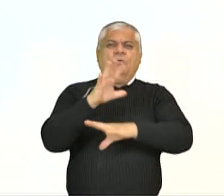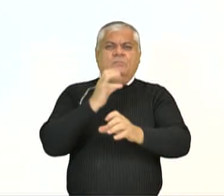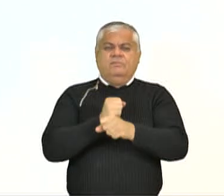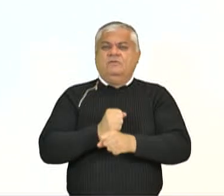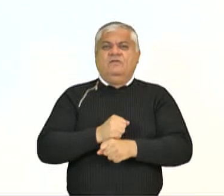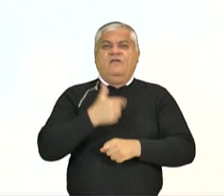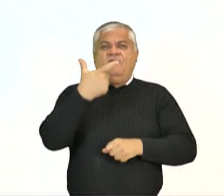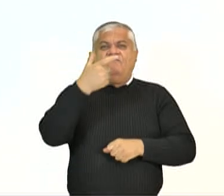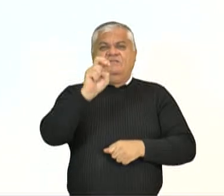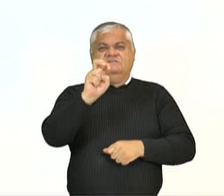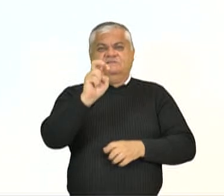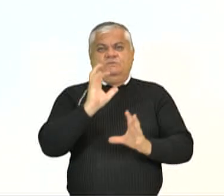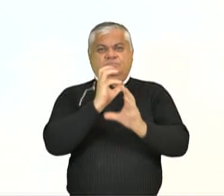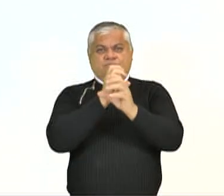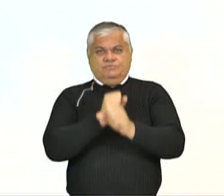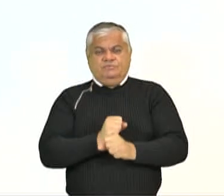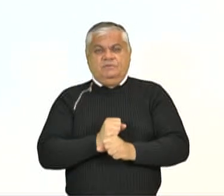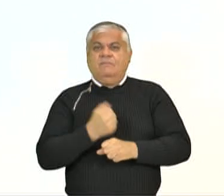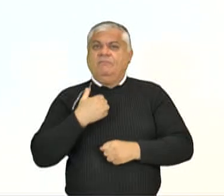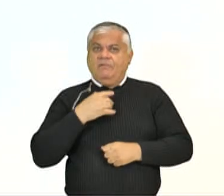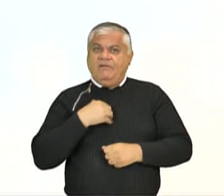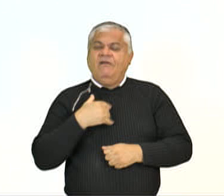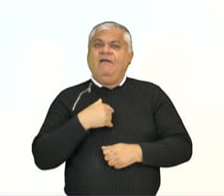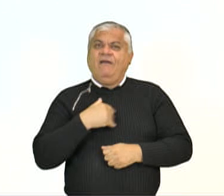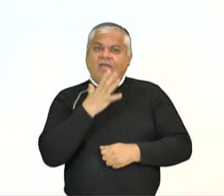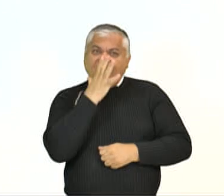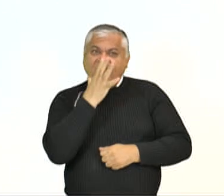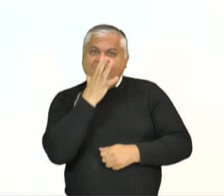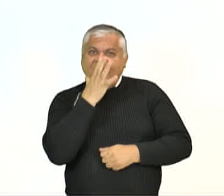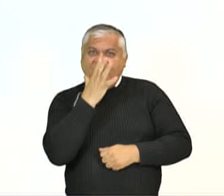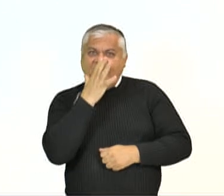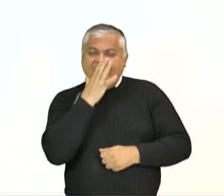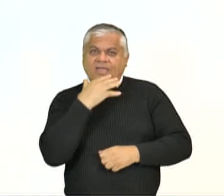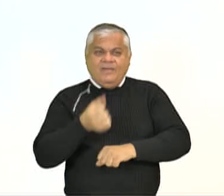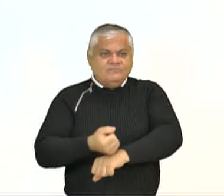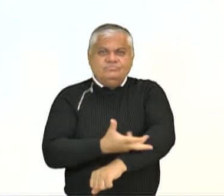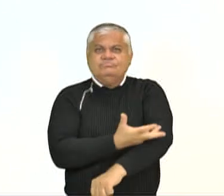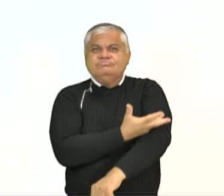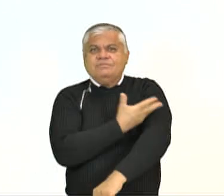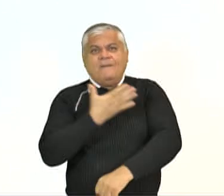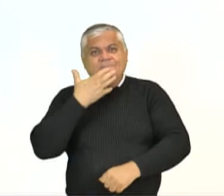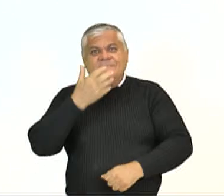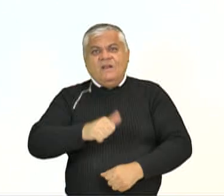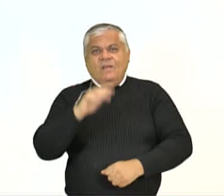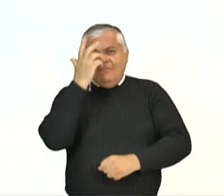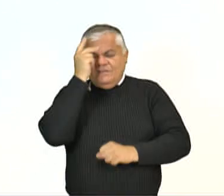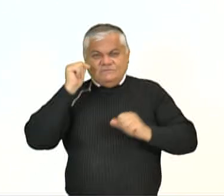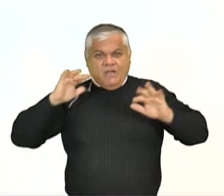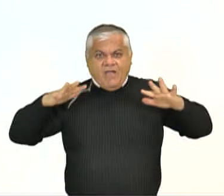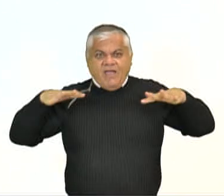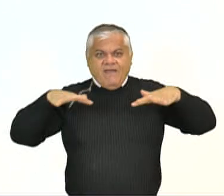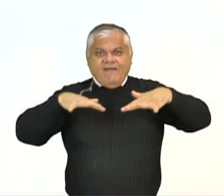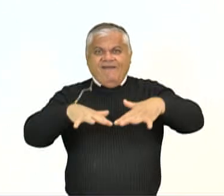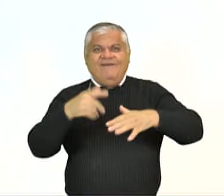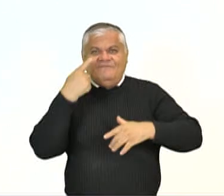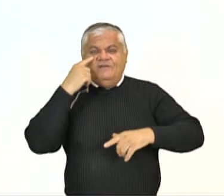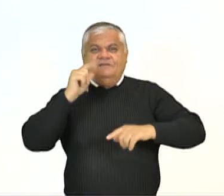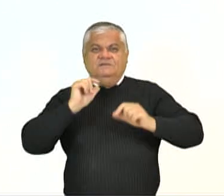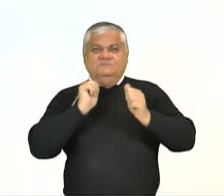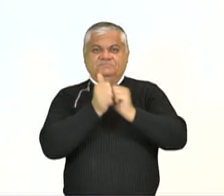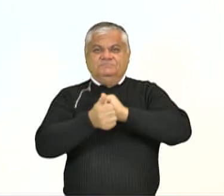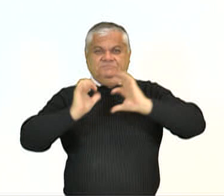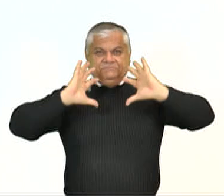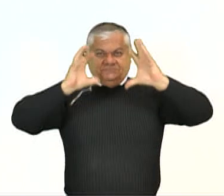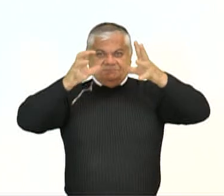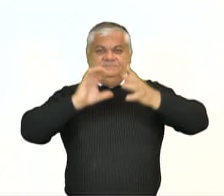a pontuação direta. Isso tornou o jogo mais atrativo para quem estava assistindo e, consequentemente, mais gente assistindo, tá? O que